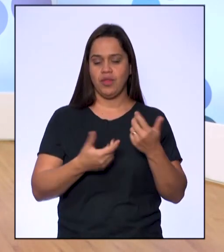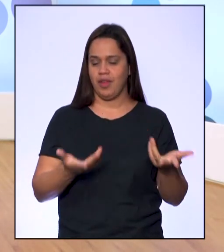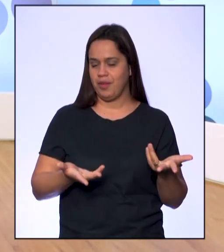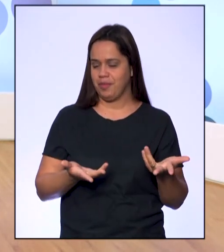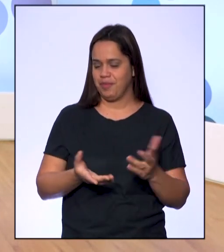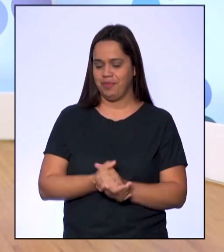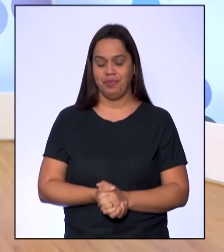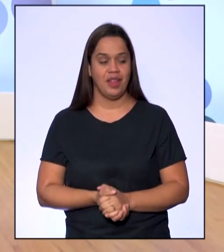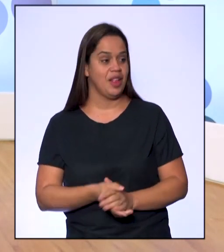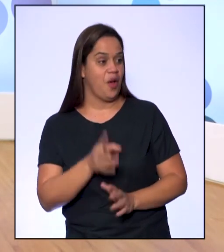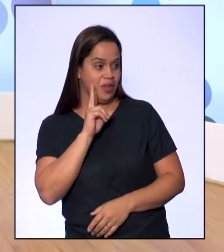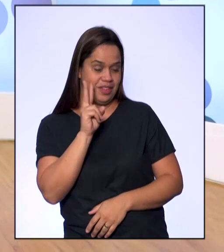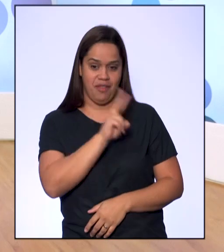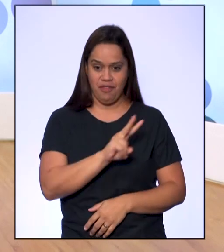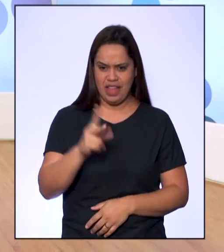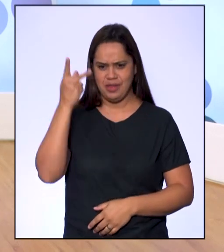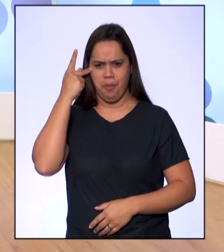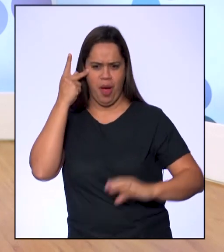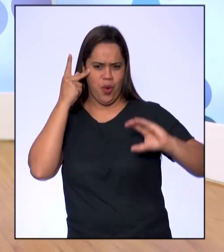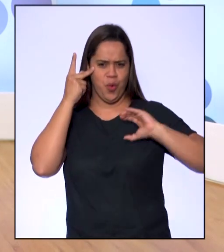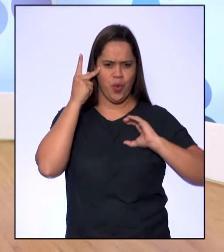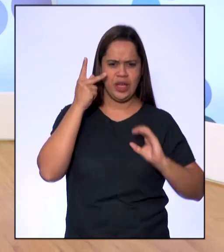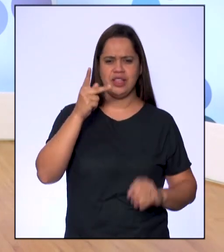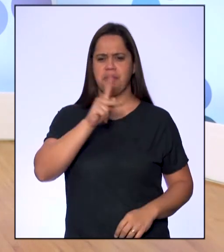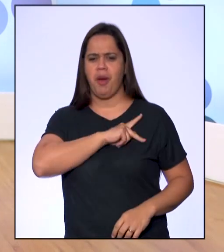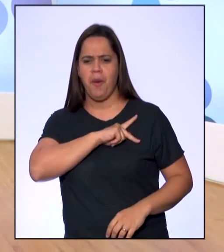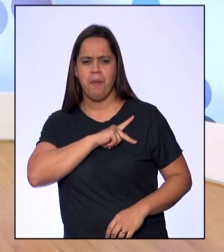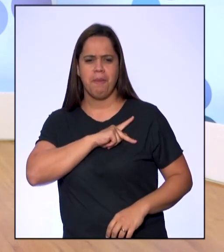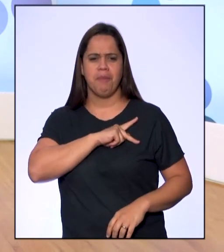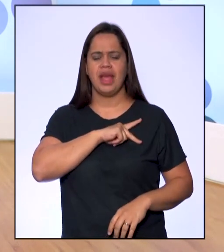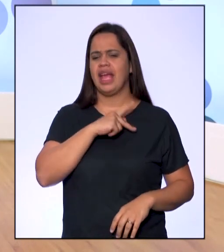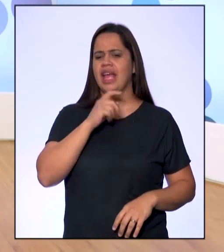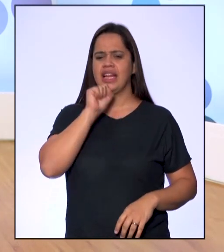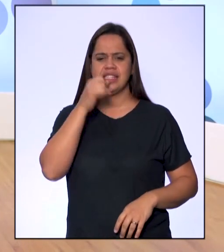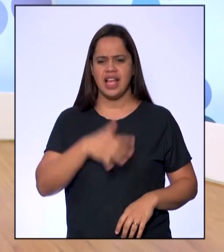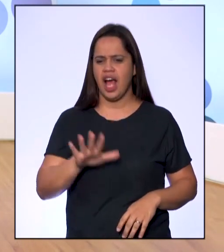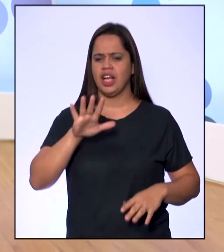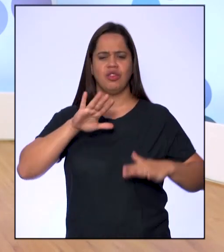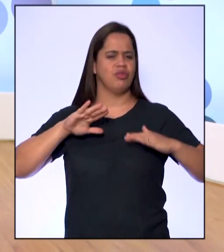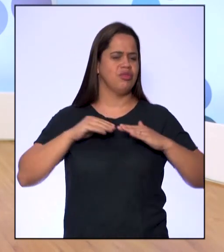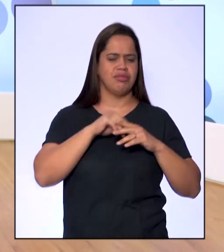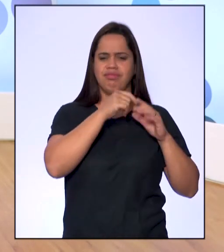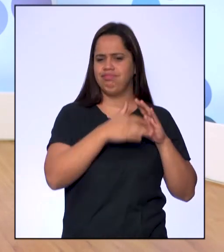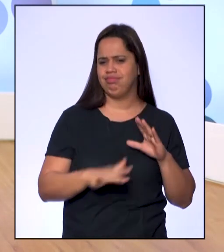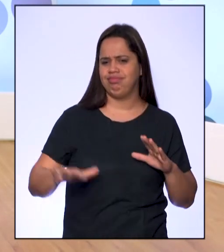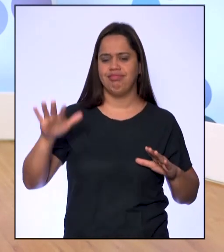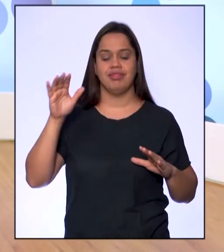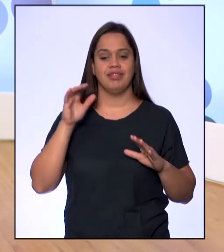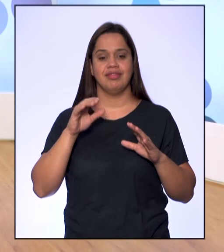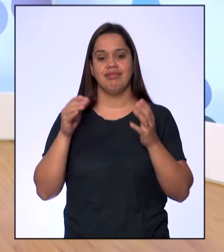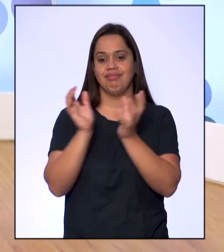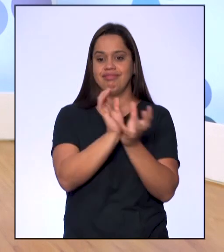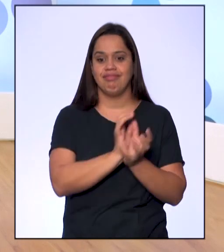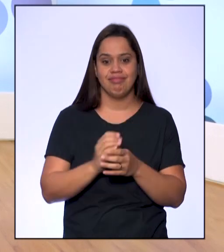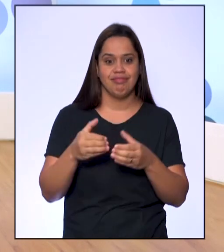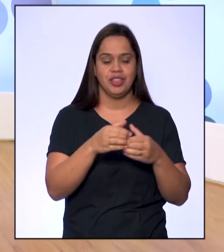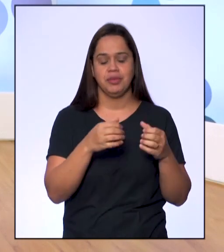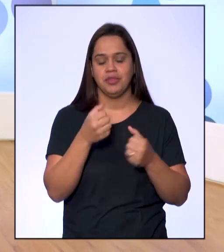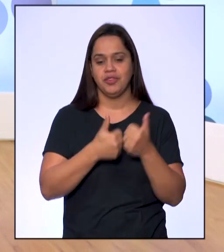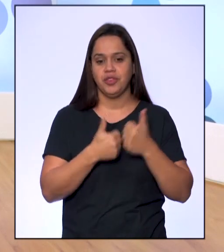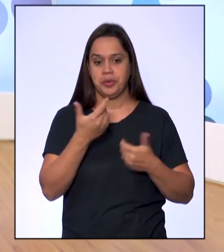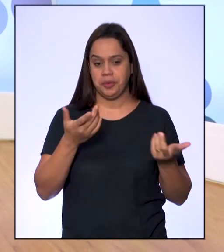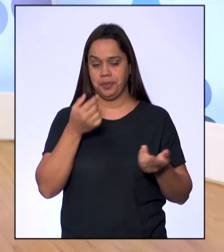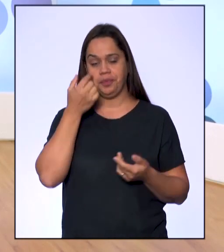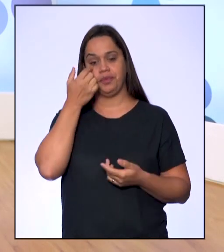muito polêmico, né, gente? São Paulo, Corinthians, Palmeiras, Santos e por aí vai, não é mesmo? Muito bem. Em questões